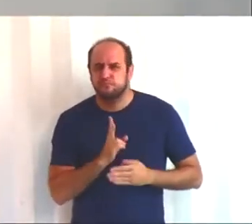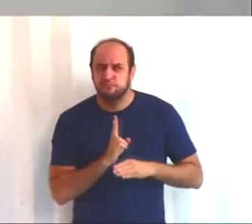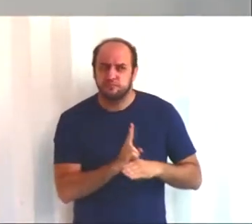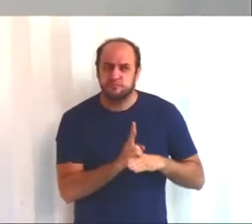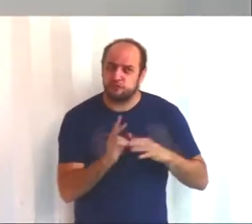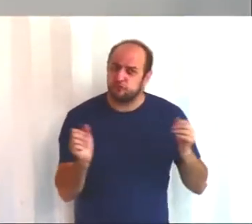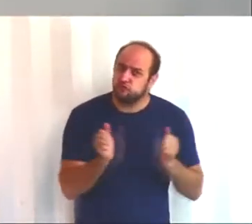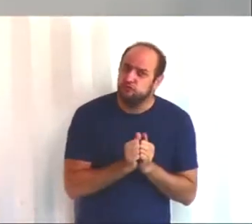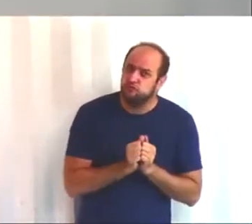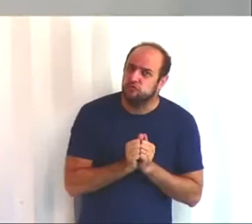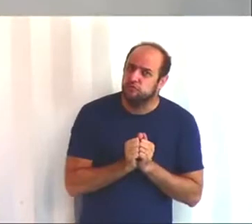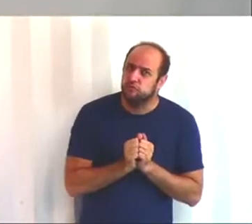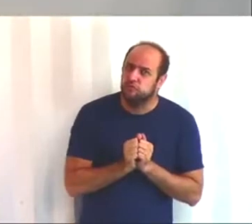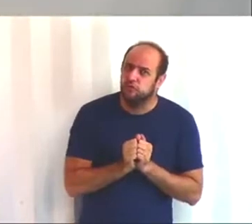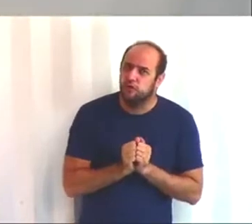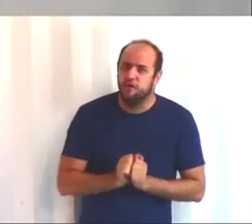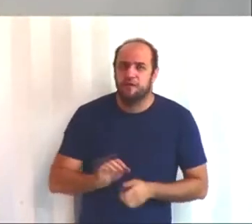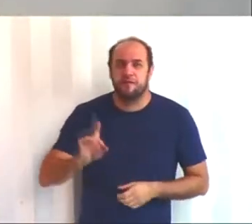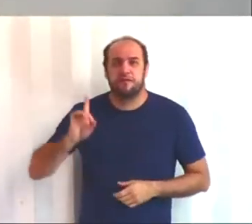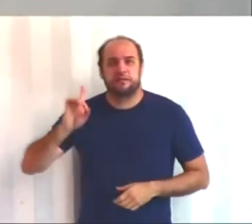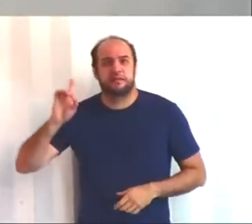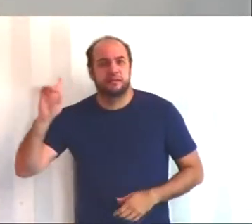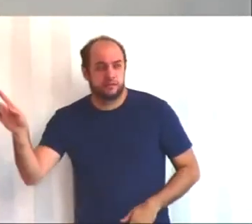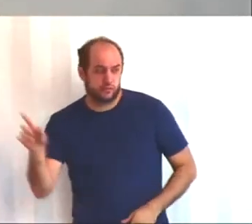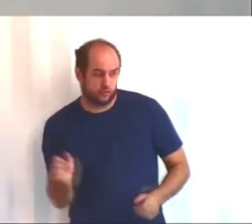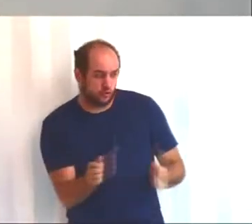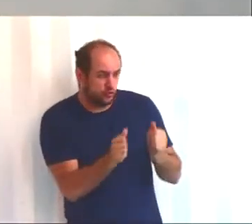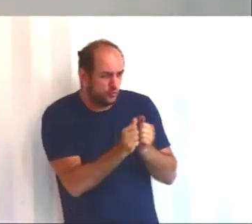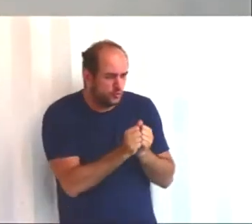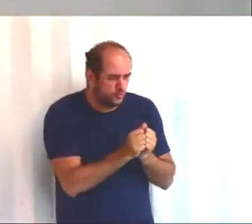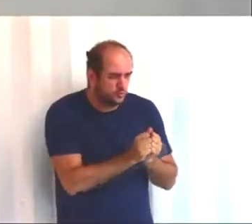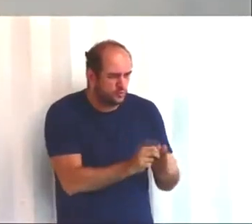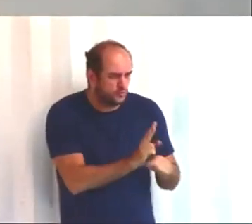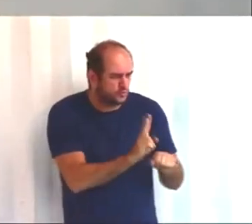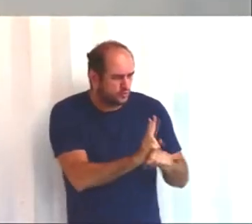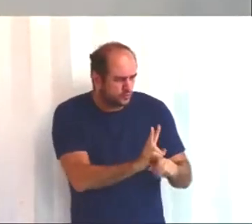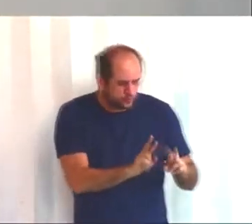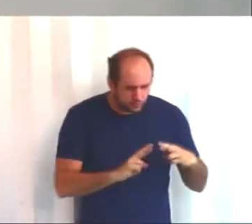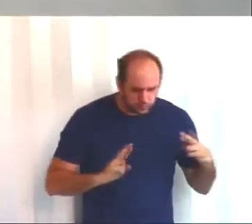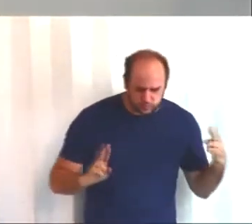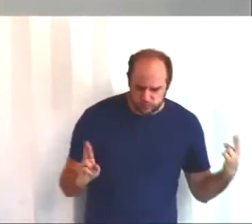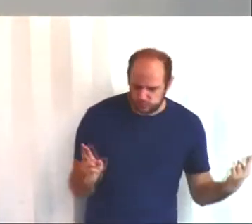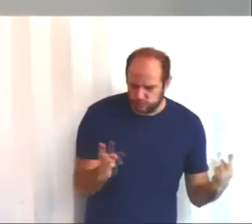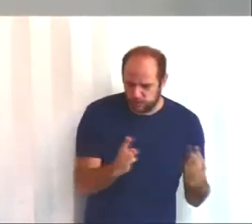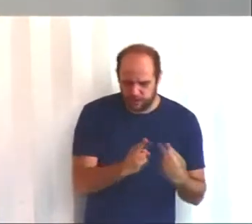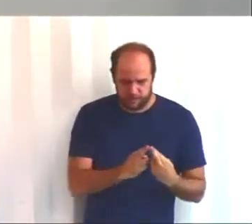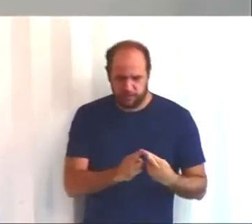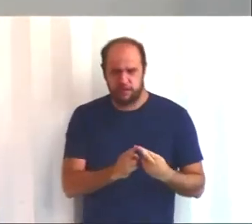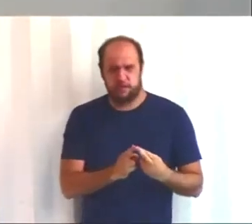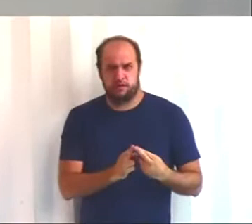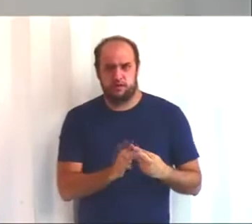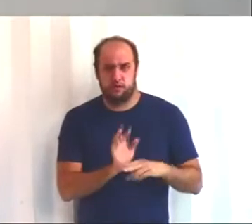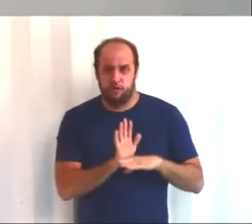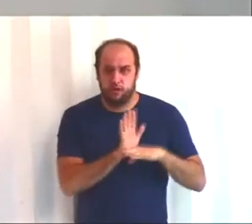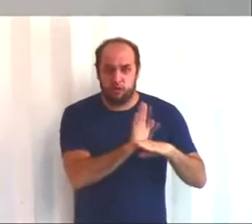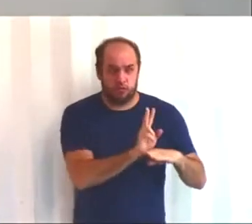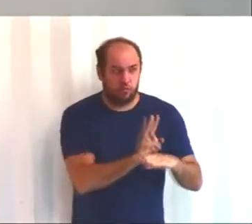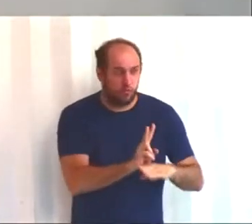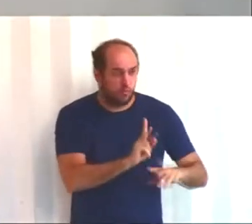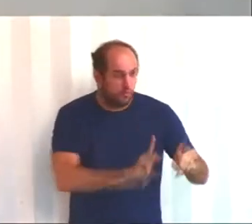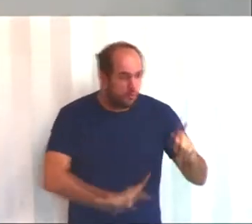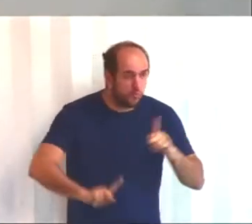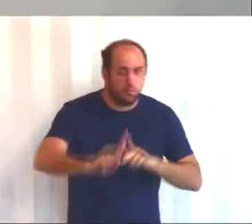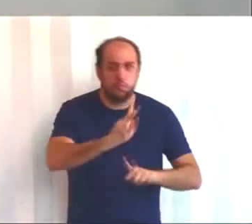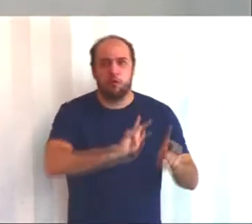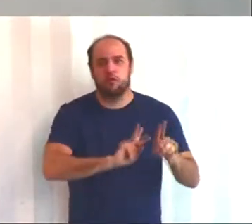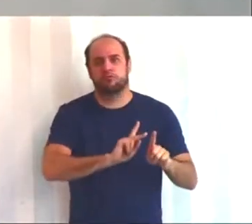ali. Enquanto Deus estava ali governando, reinando soberanamente em favor do seu povo, o